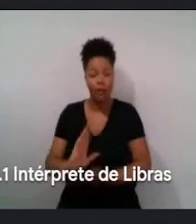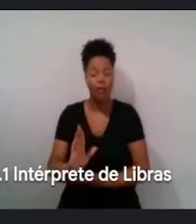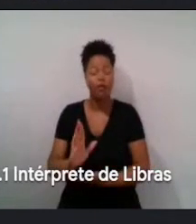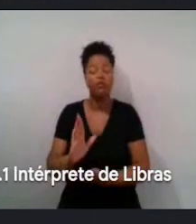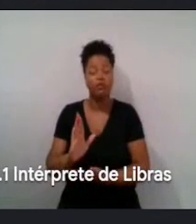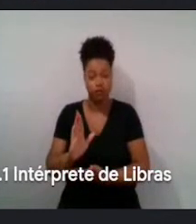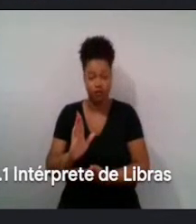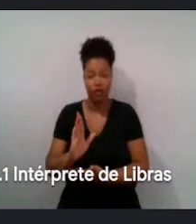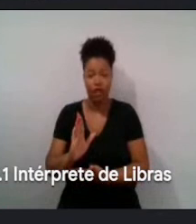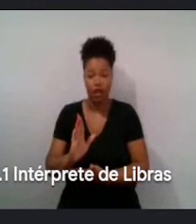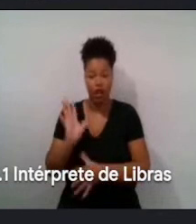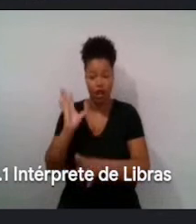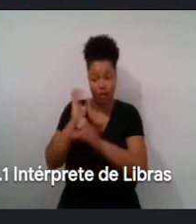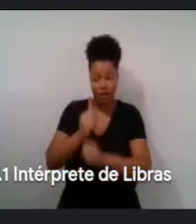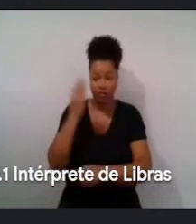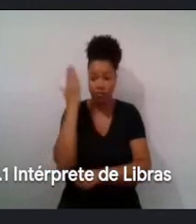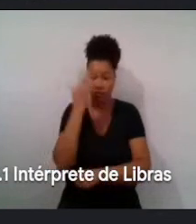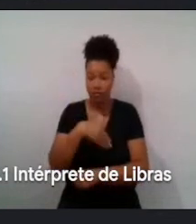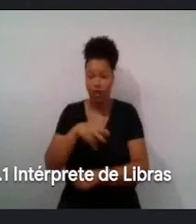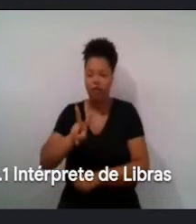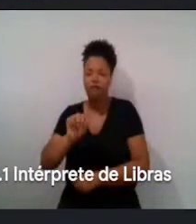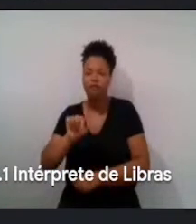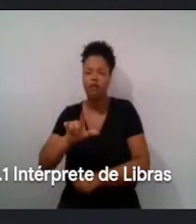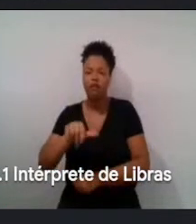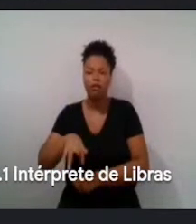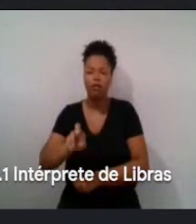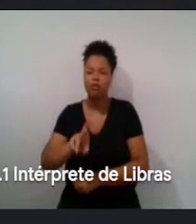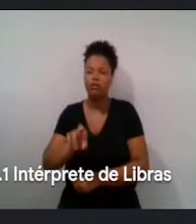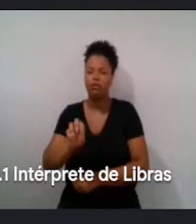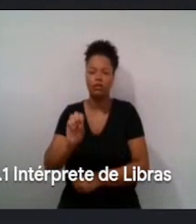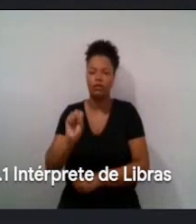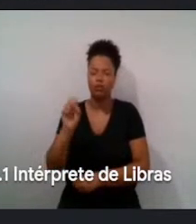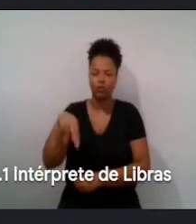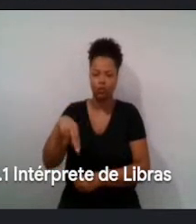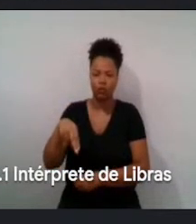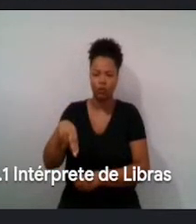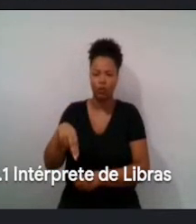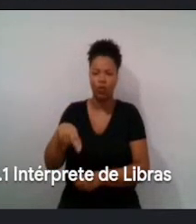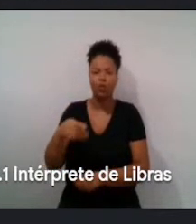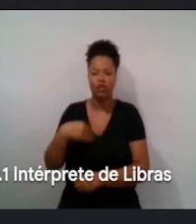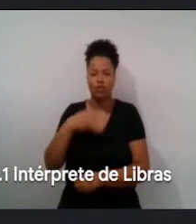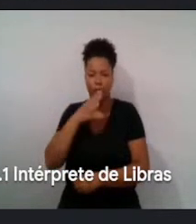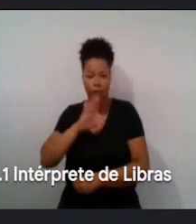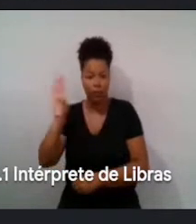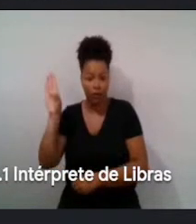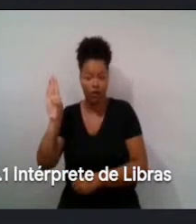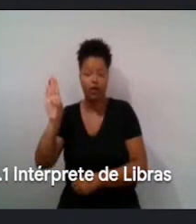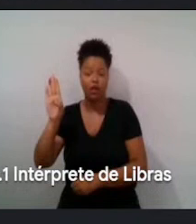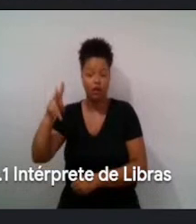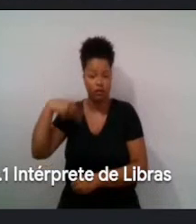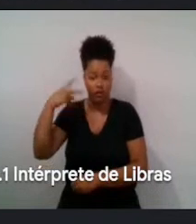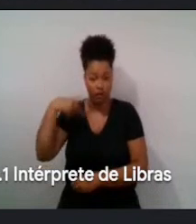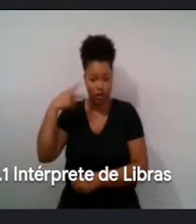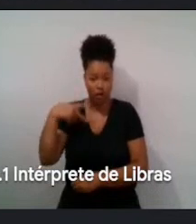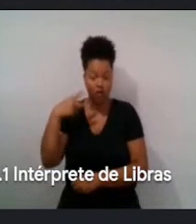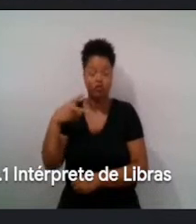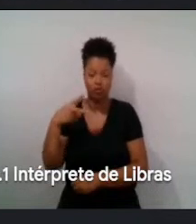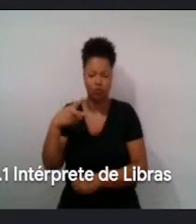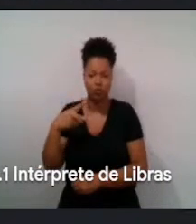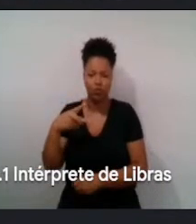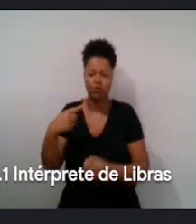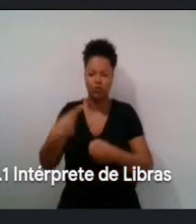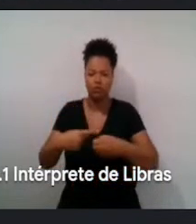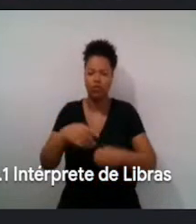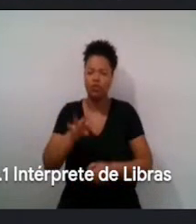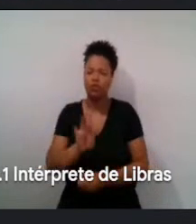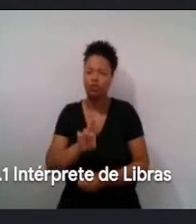a prestação de contas de Valmerson de Souza Ferreira, que concorreu ao cargo de vereador no município de Tupirama, nas eleições